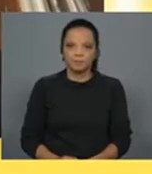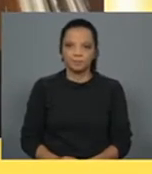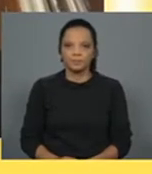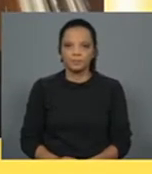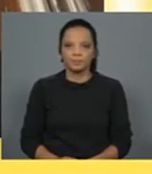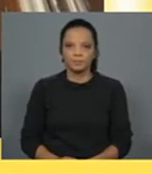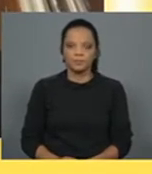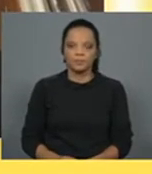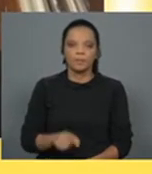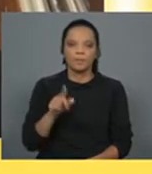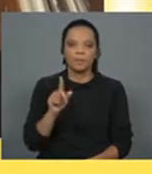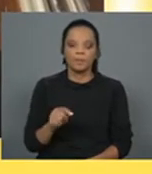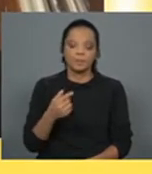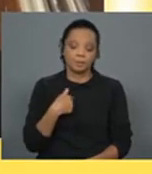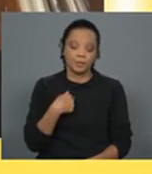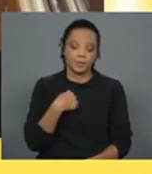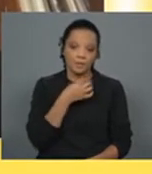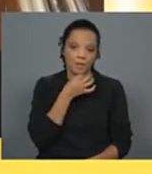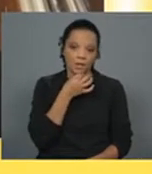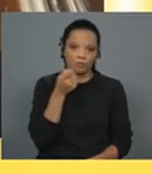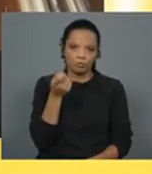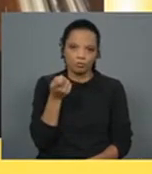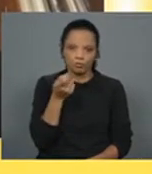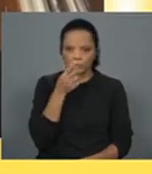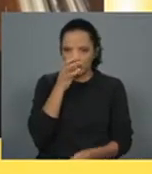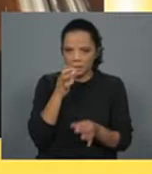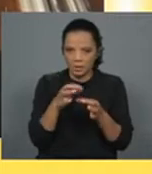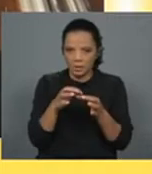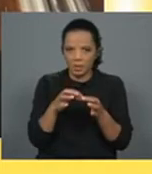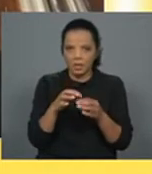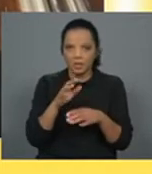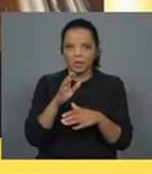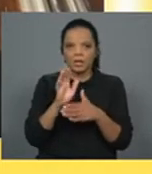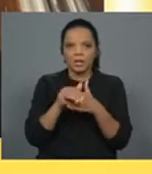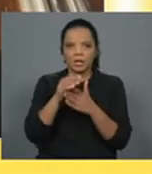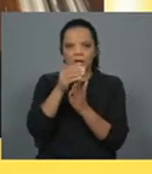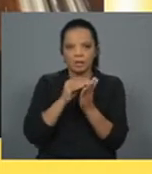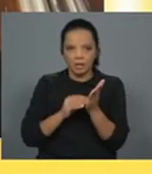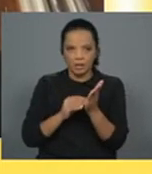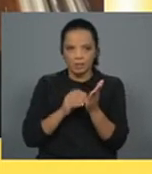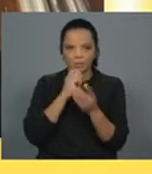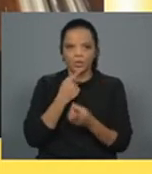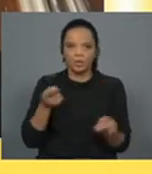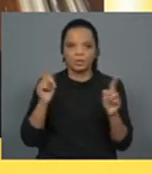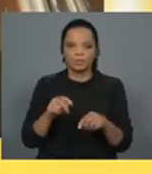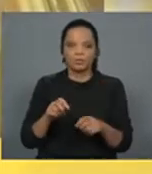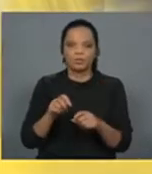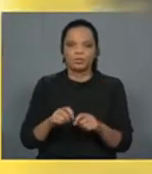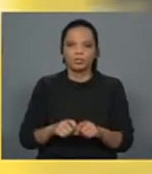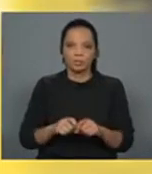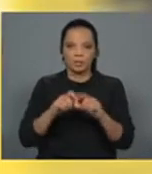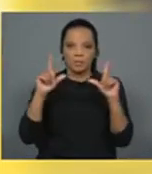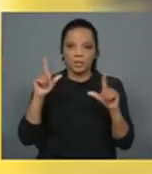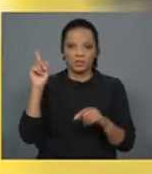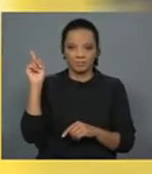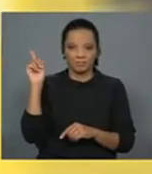que, pronto, eu ia falar um bocadinho só, muito pouco, sobre a carta que nós vimos há pouco, se pudesse passar novamente a imagem.